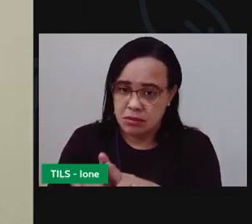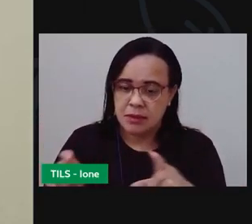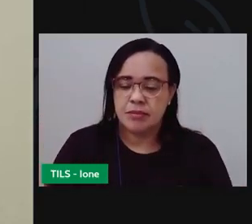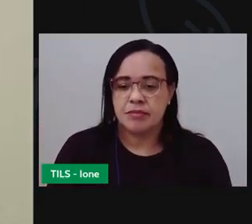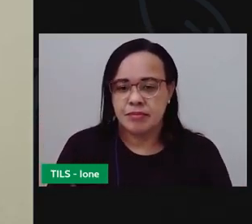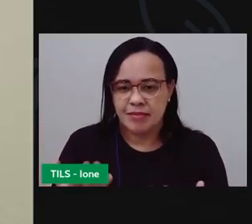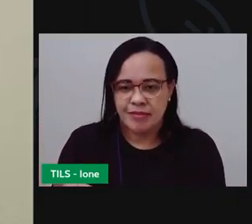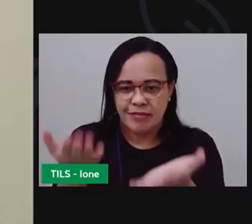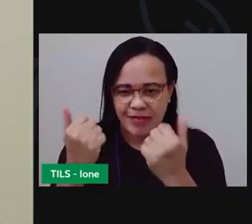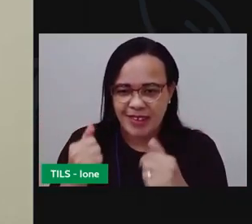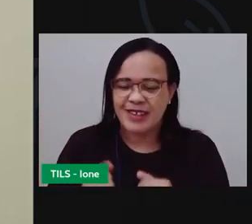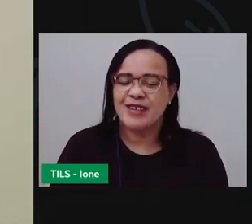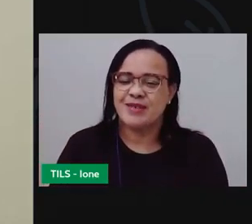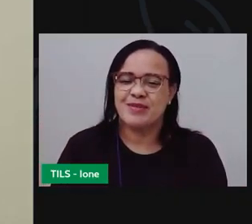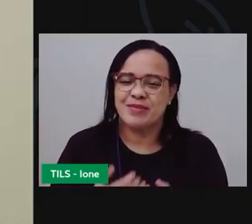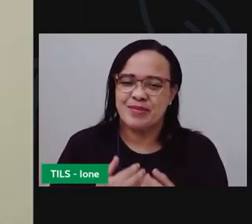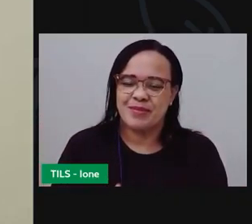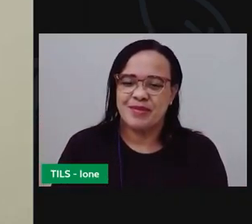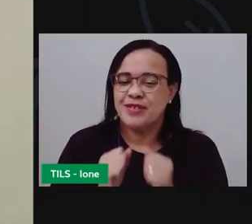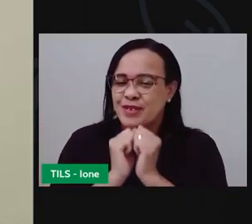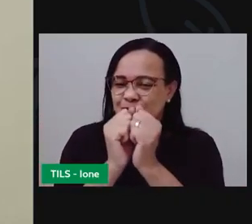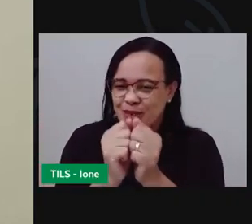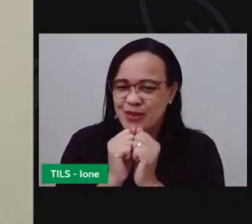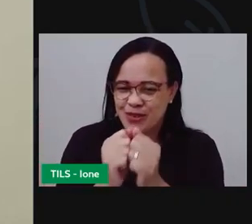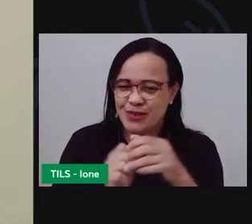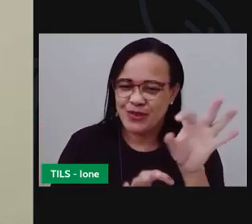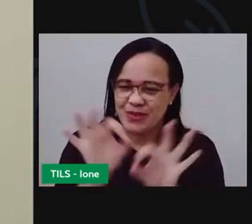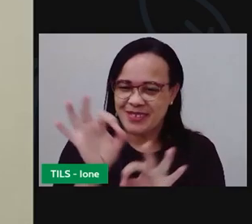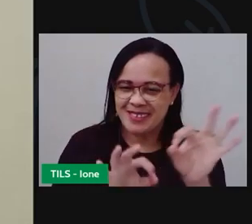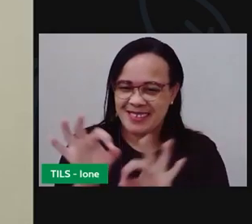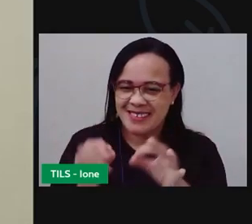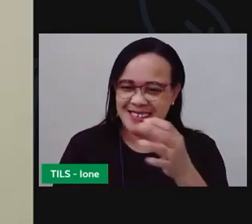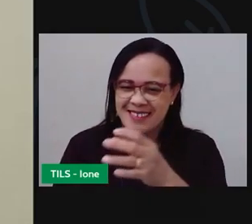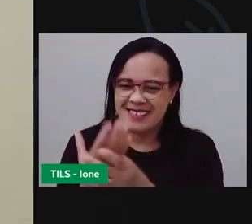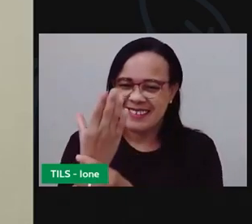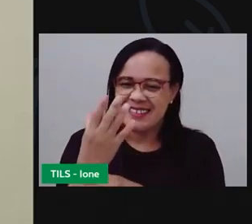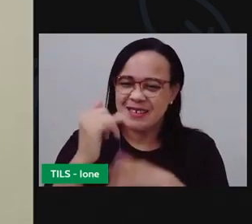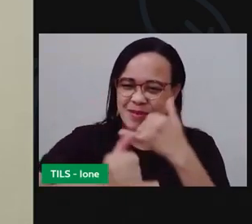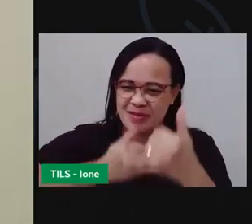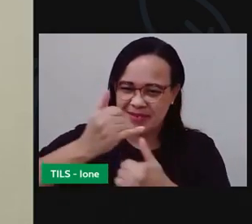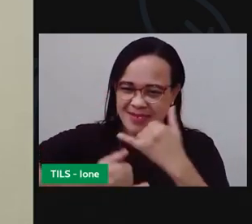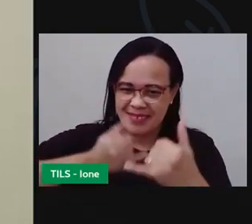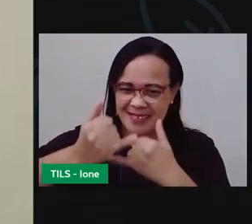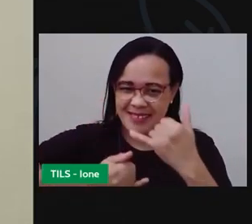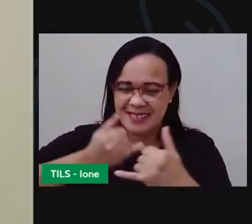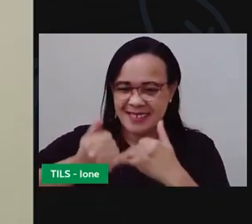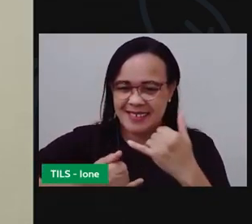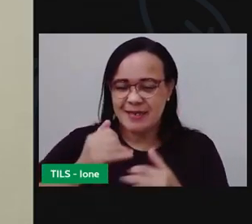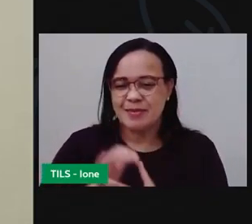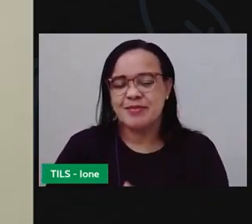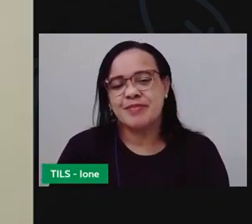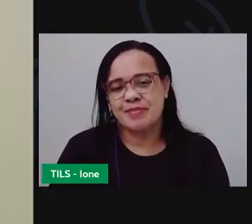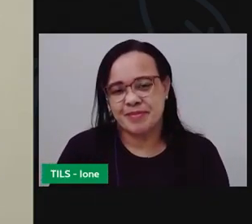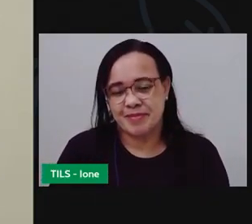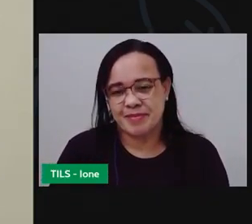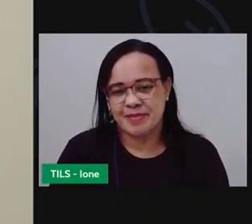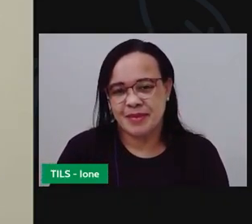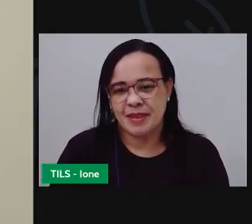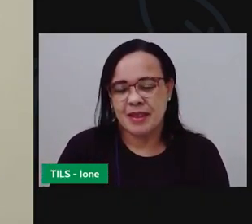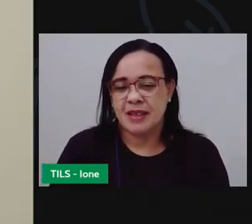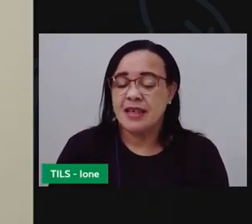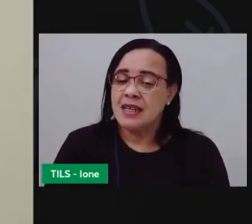Vamos lá começar aqui a produzir o brinquedo. Esse brinquedo que a gente vai produzir é conhecido